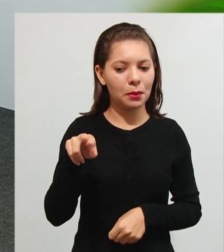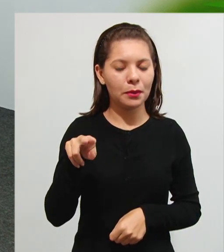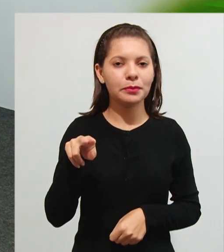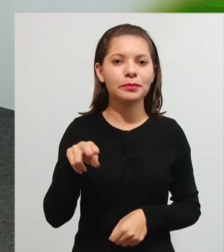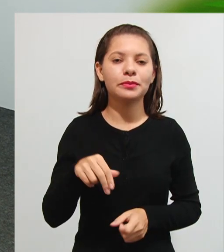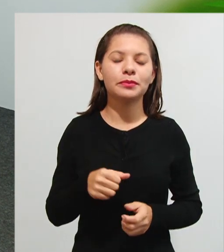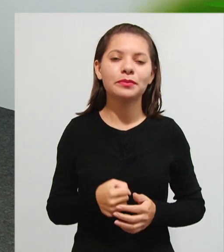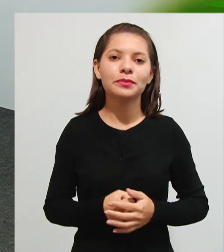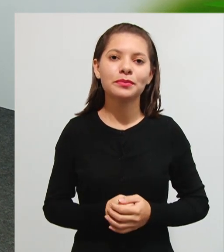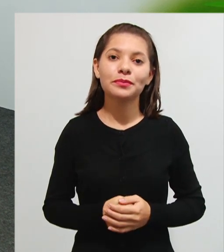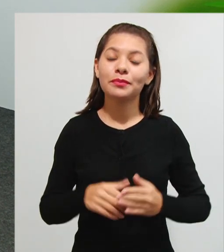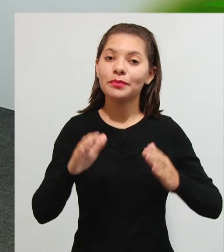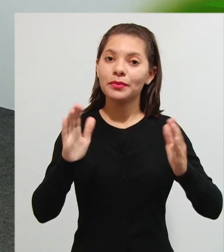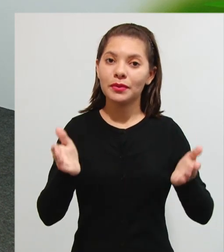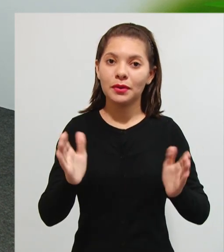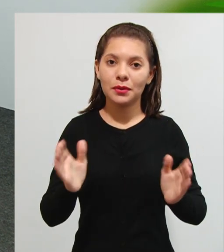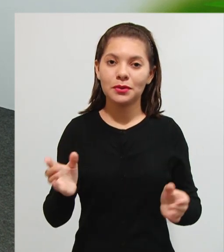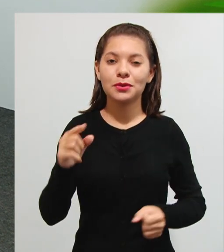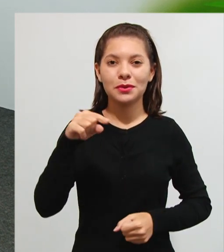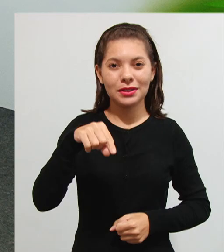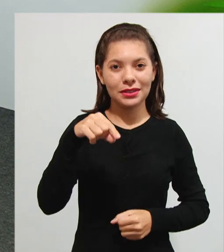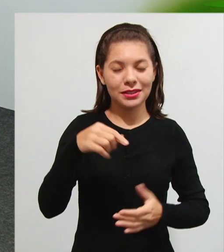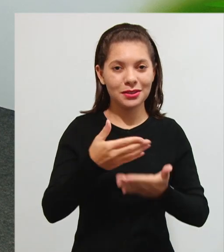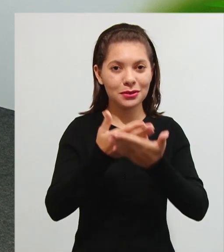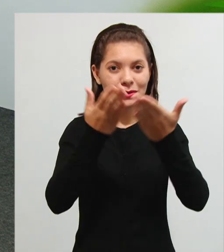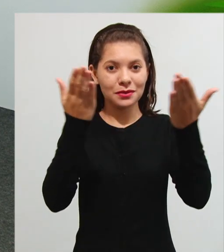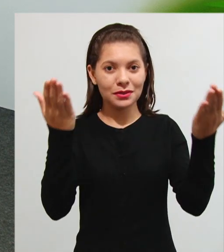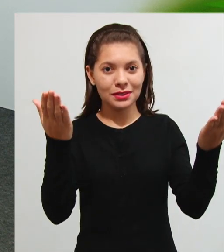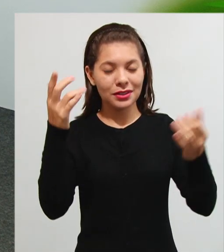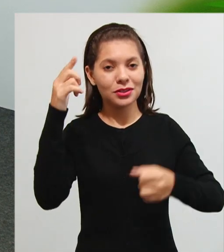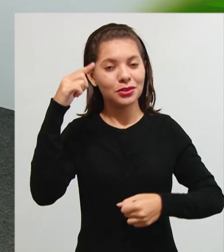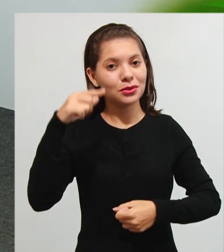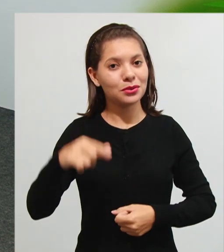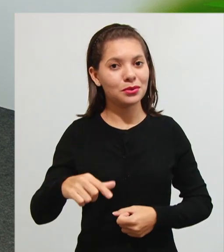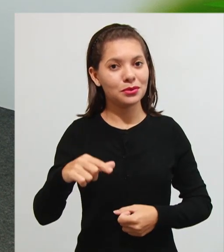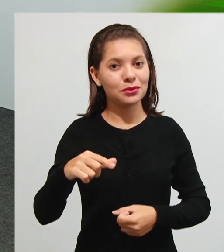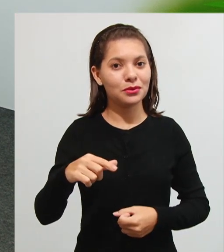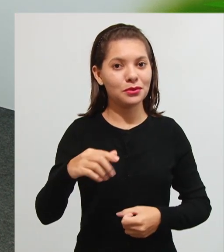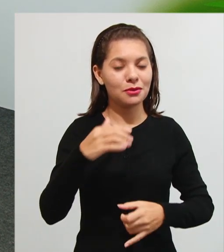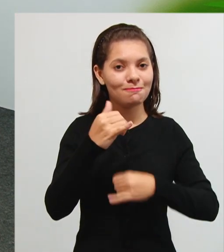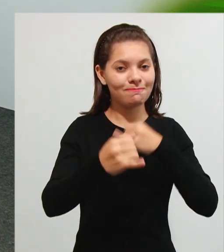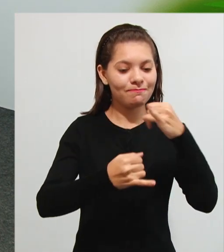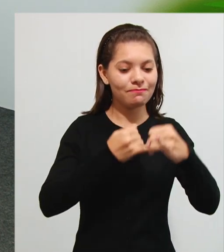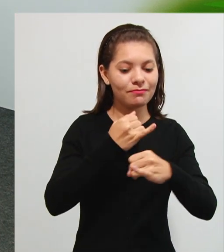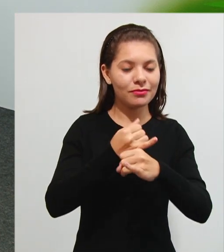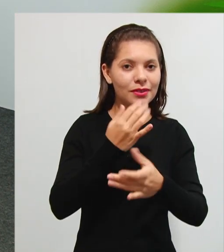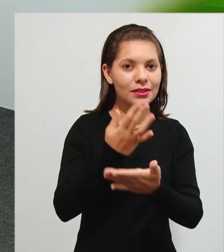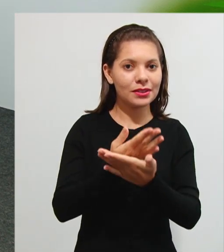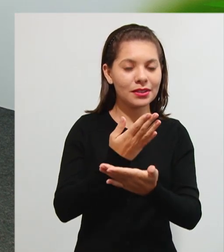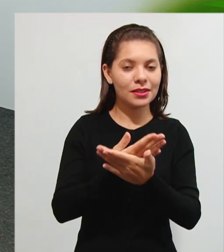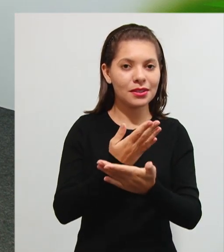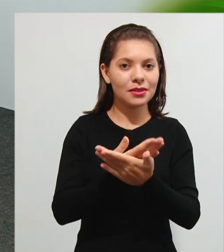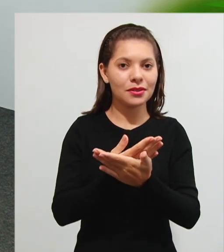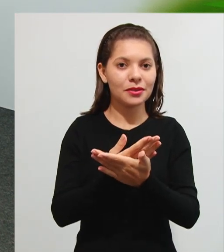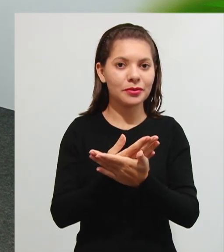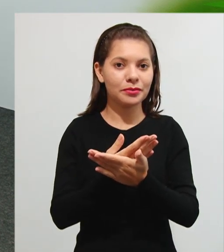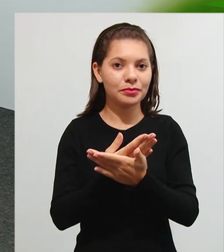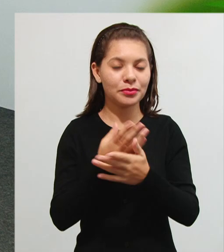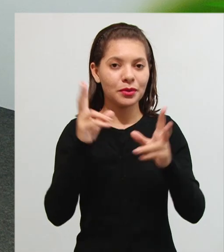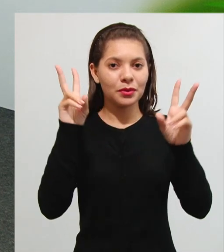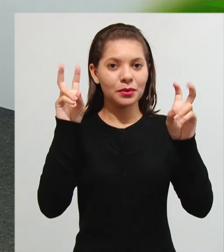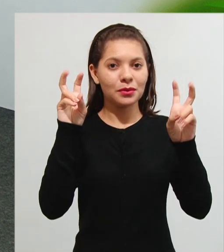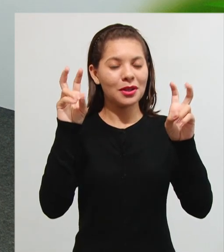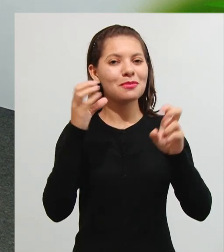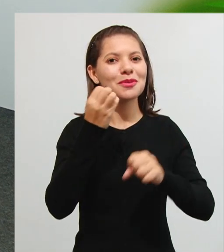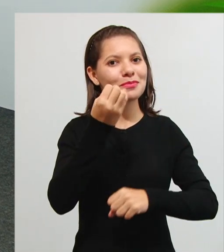e hoje estou aqui com vocês novamente mais uma web aula para a gente voltar para o nosso tema